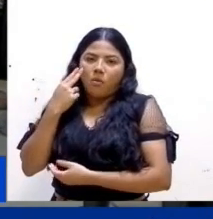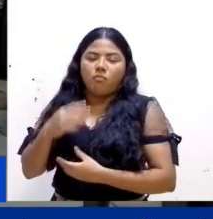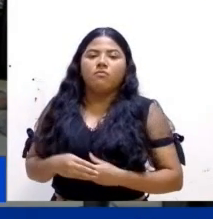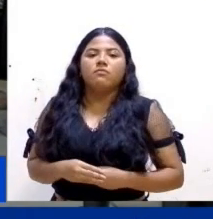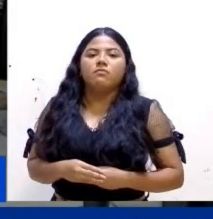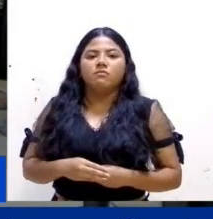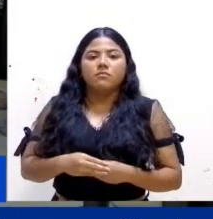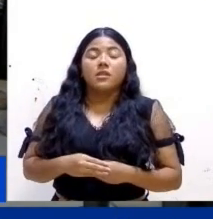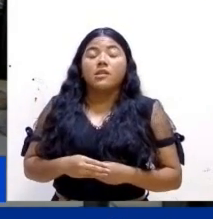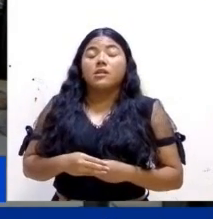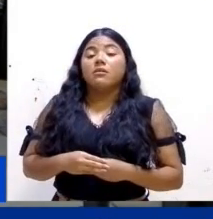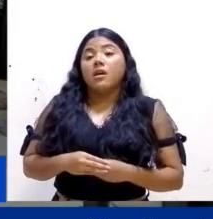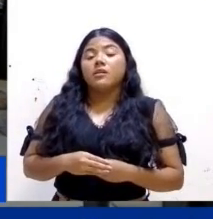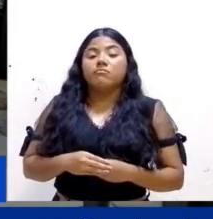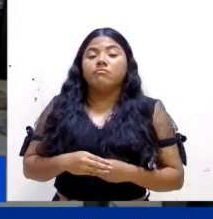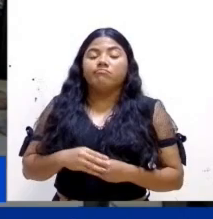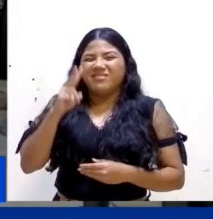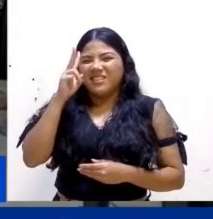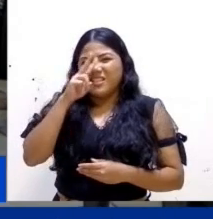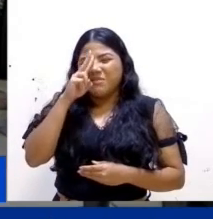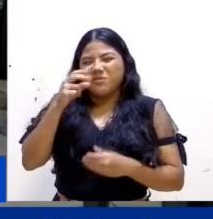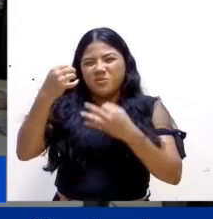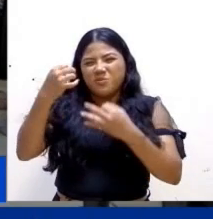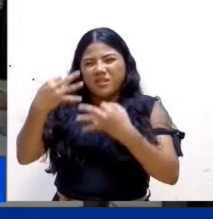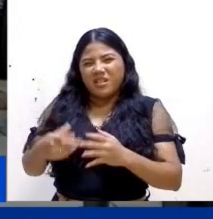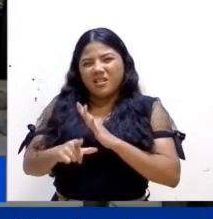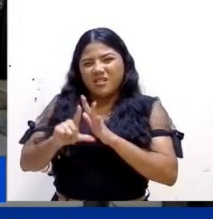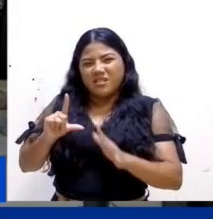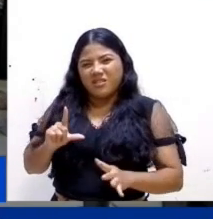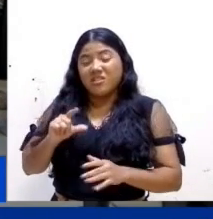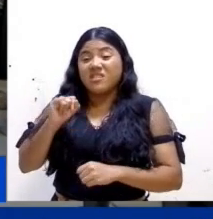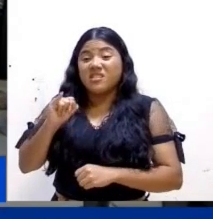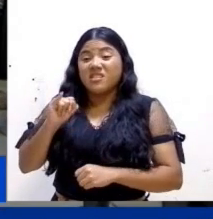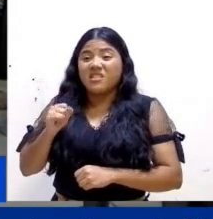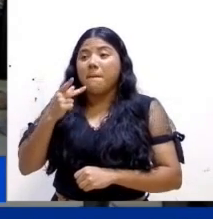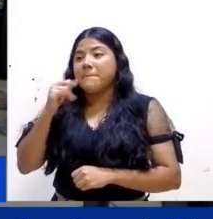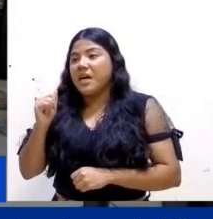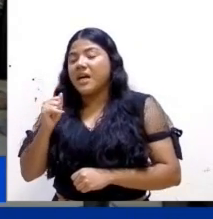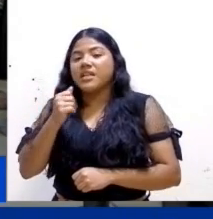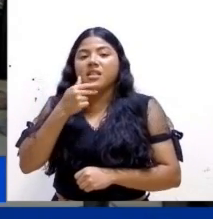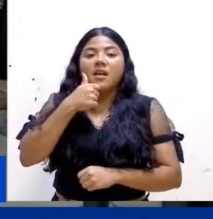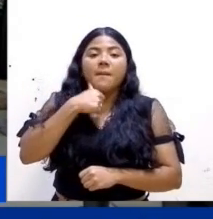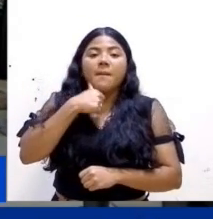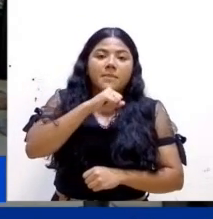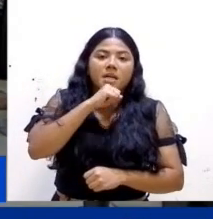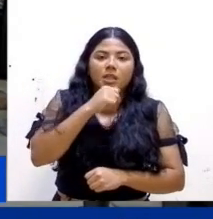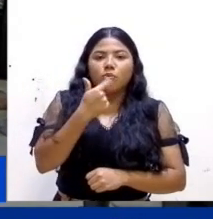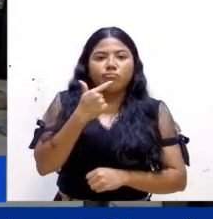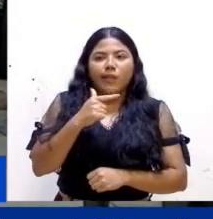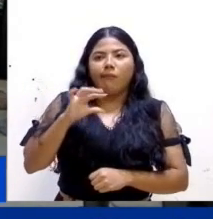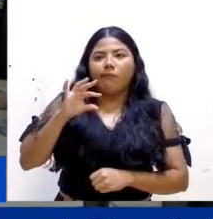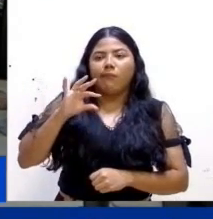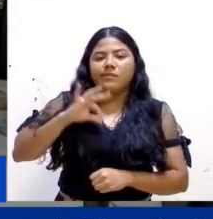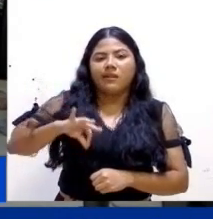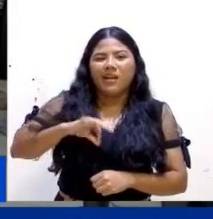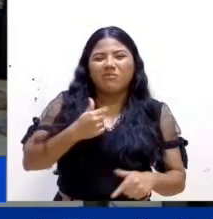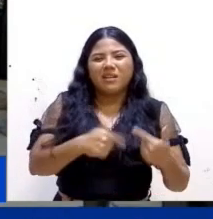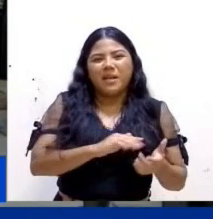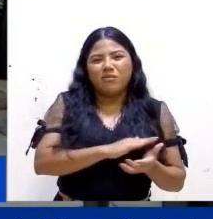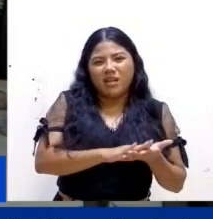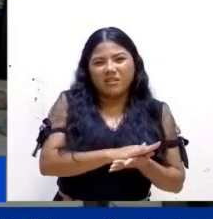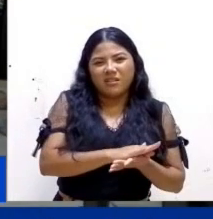os tios podem também, caso os pais não tenham condições. Já falei também, já comentei.